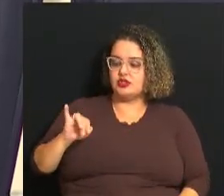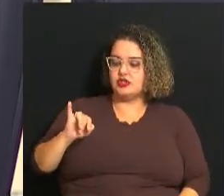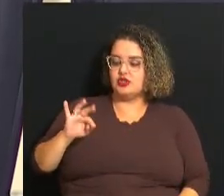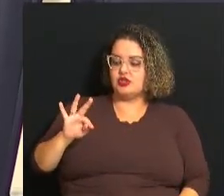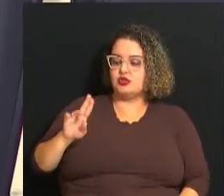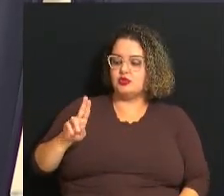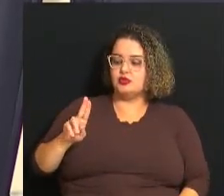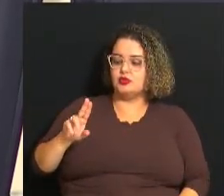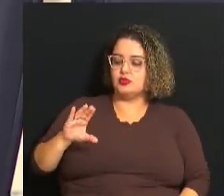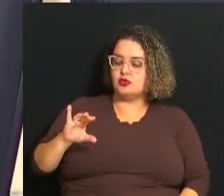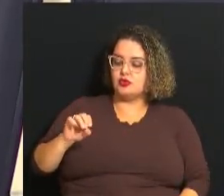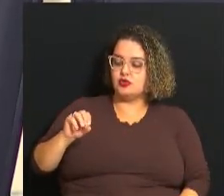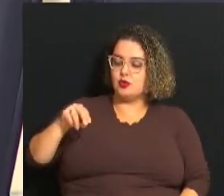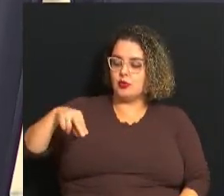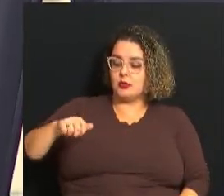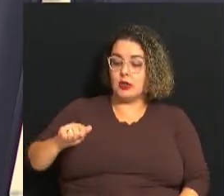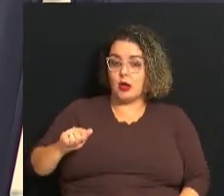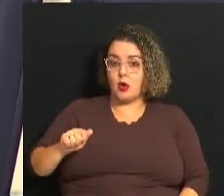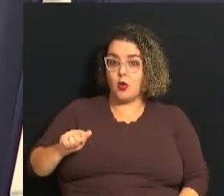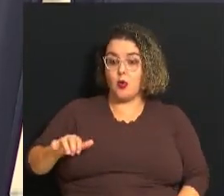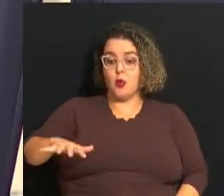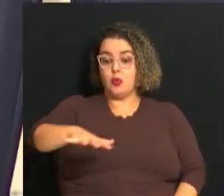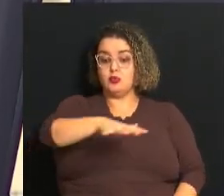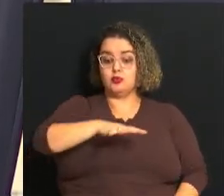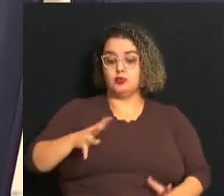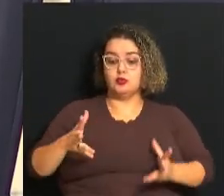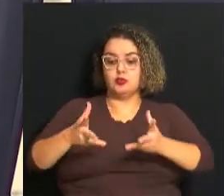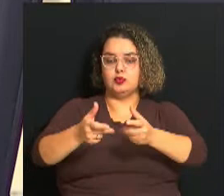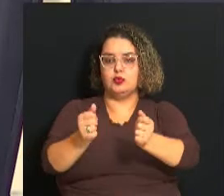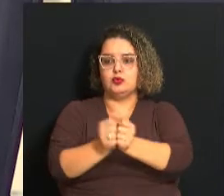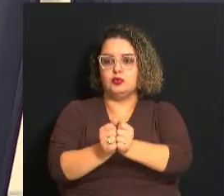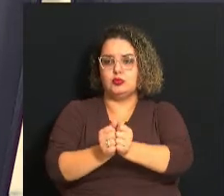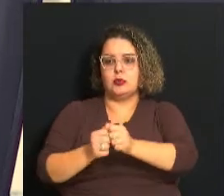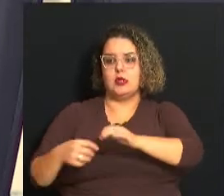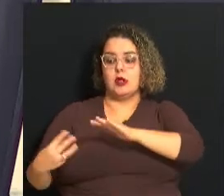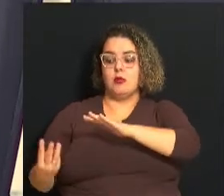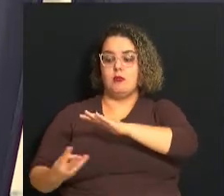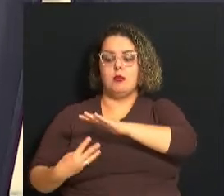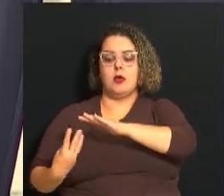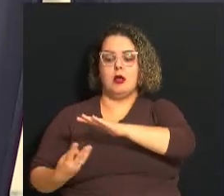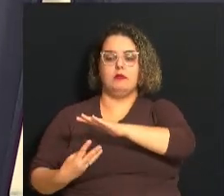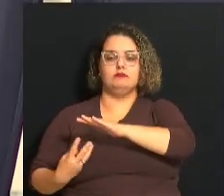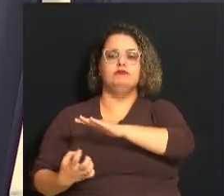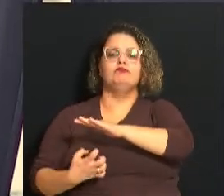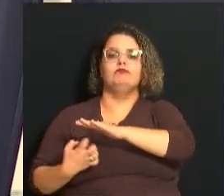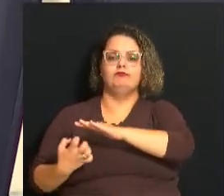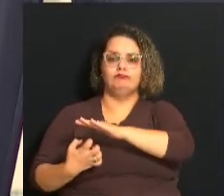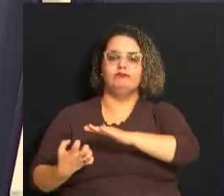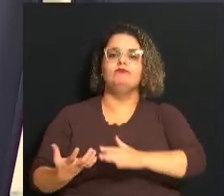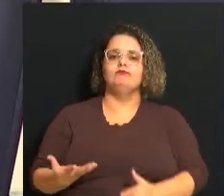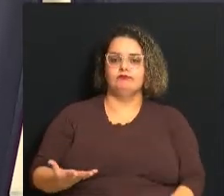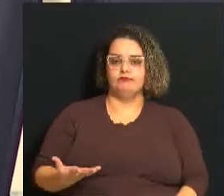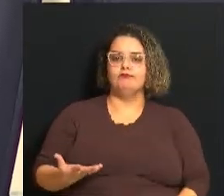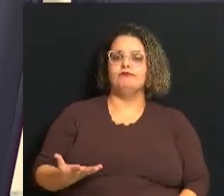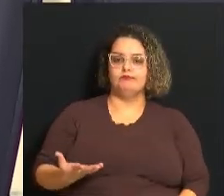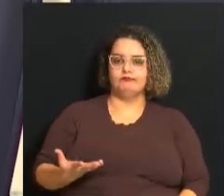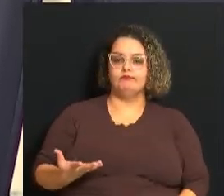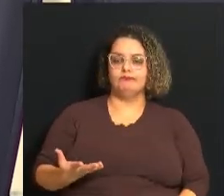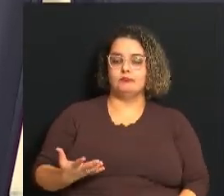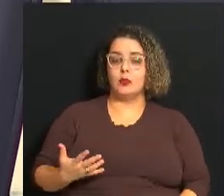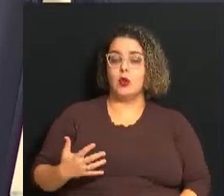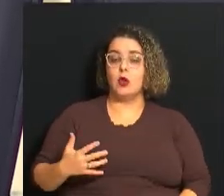e isso principalmente ligado aos processos de terceirização e privatização né que veja os